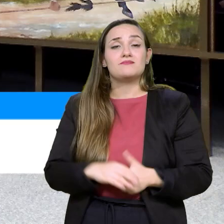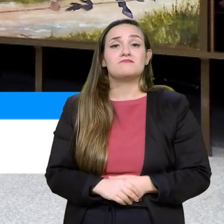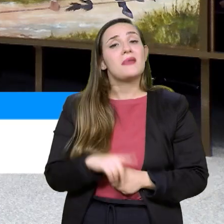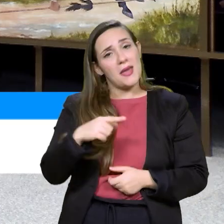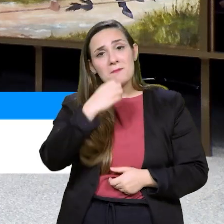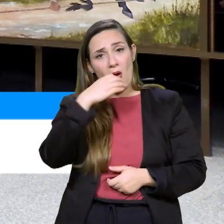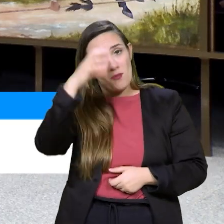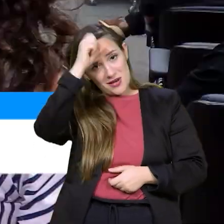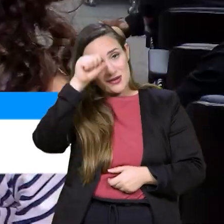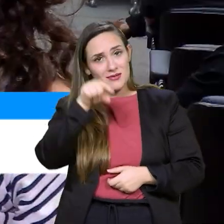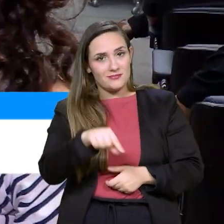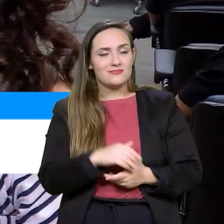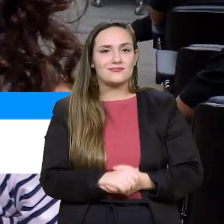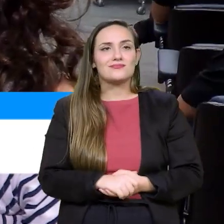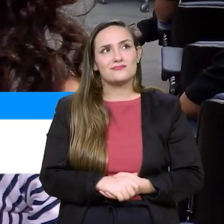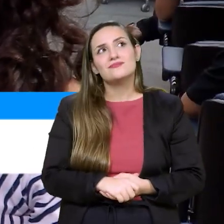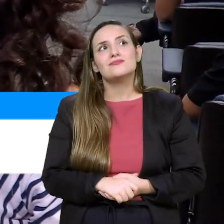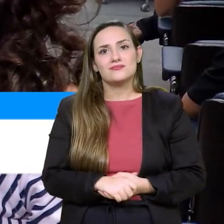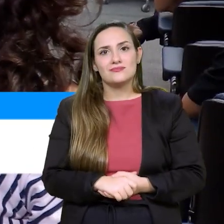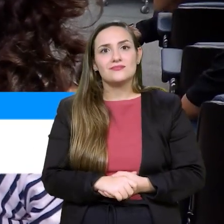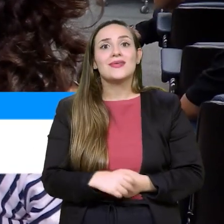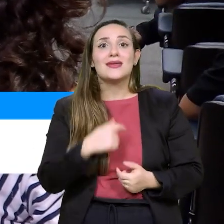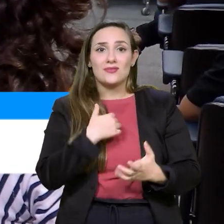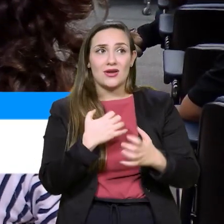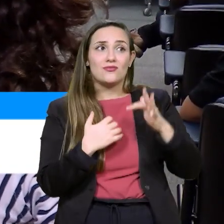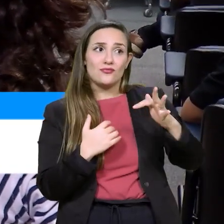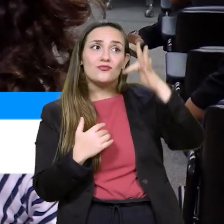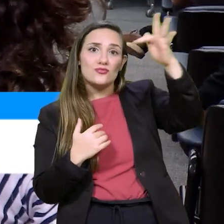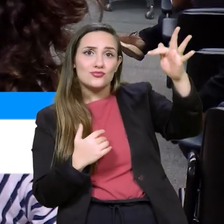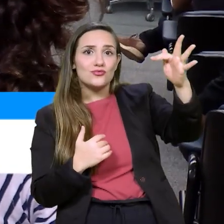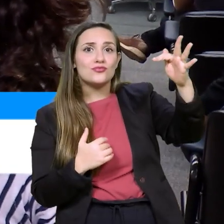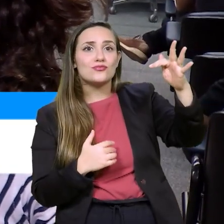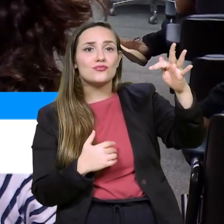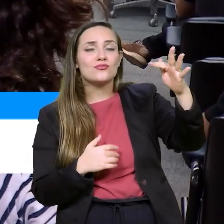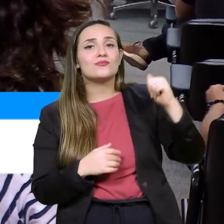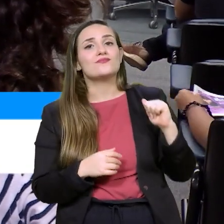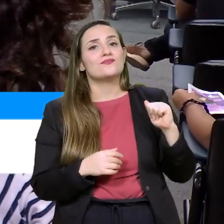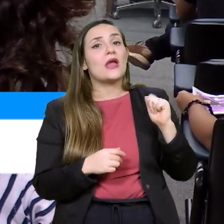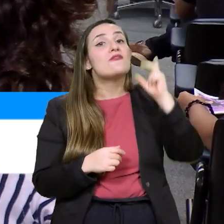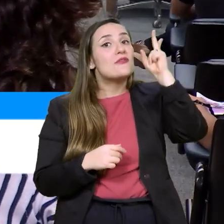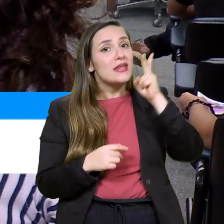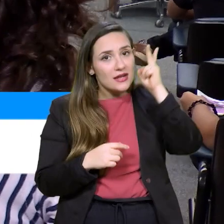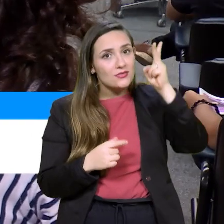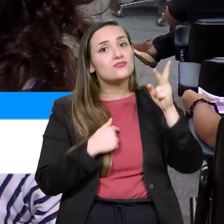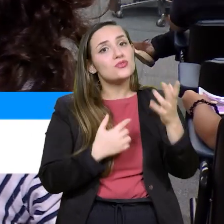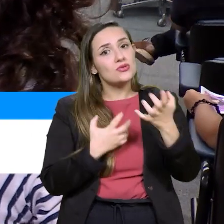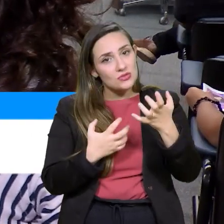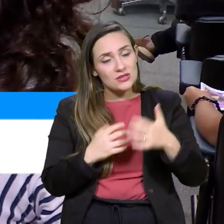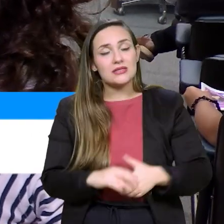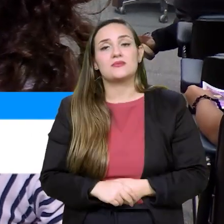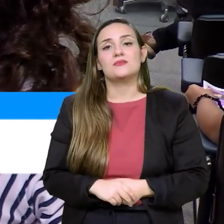em prol da comunidade. É muito bom aprender isso. Eu estou aprendendo isso porque no futuro eu quero muito ser